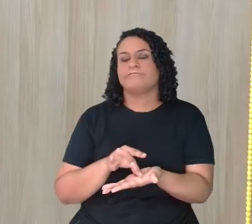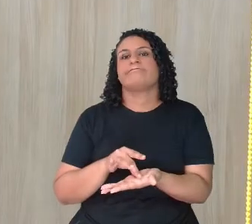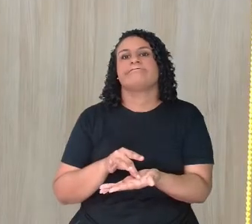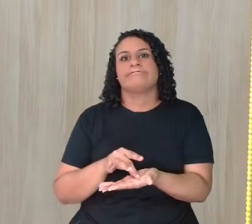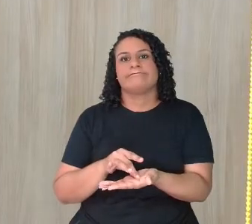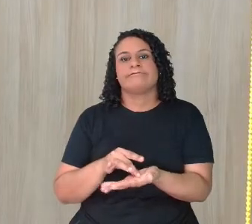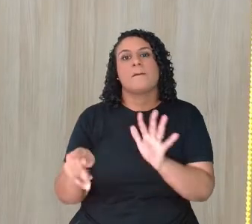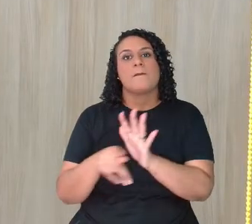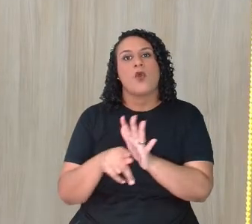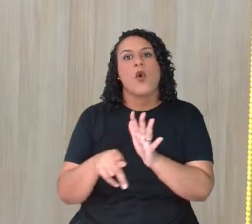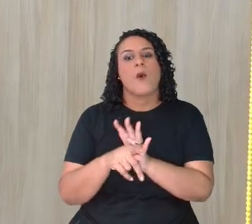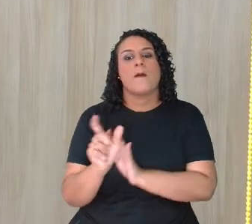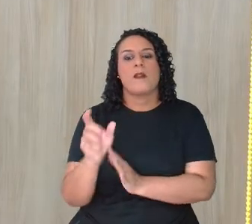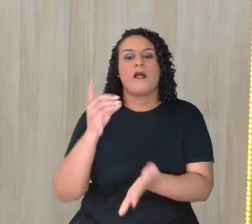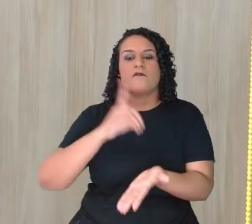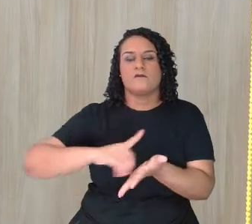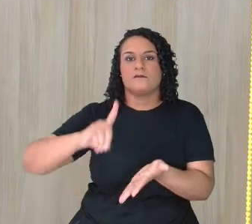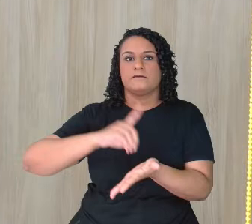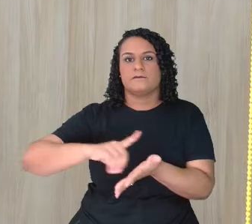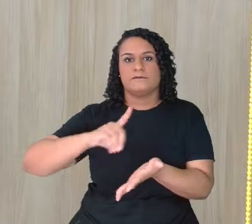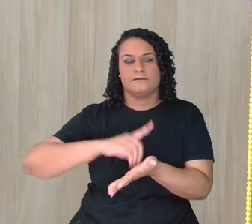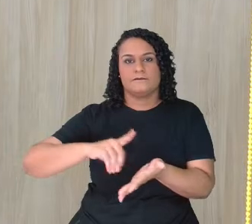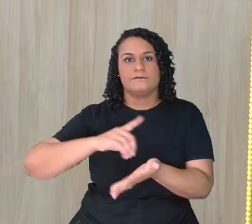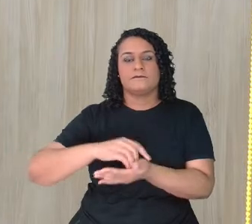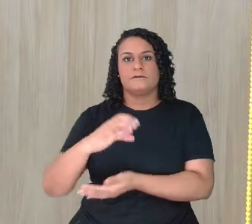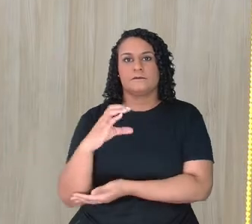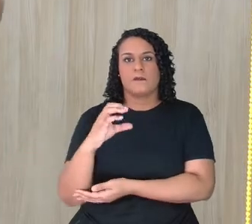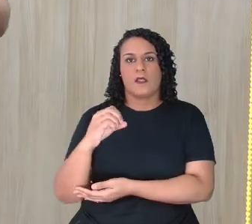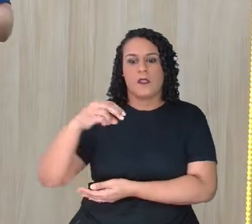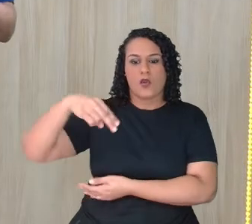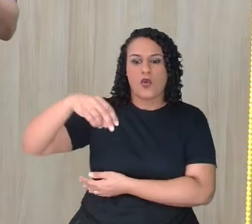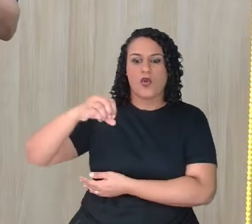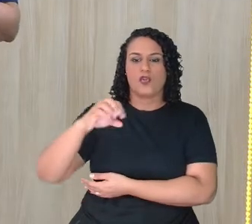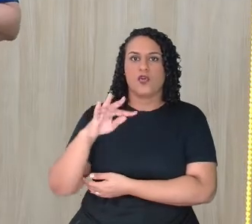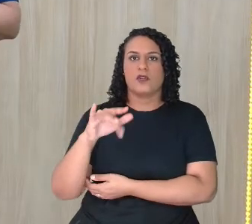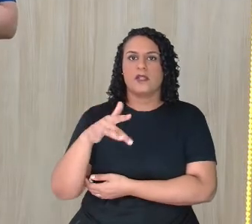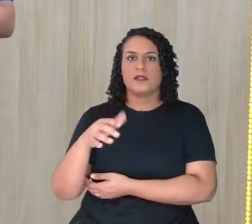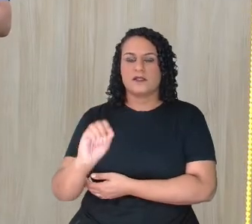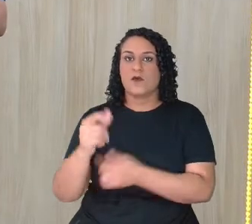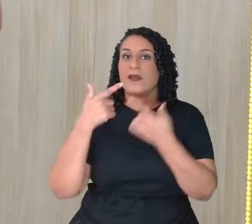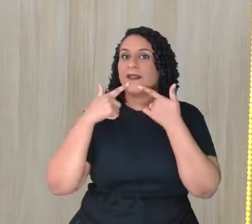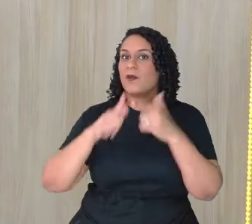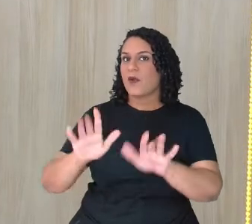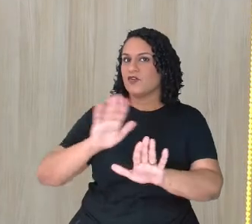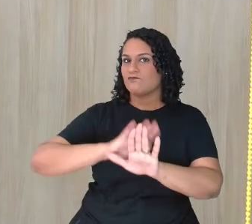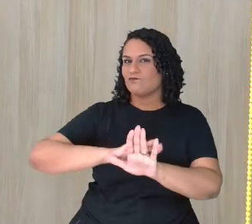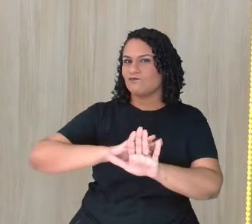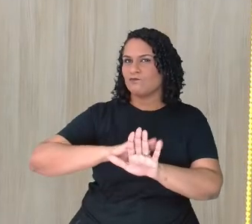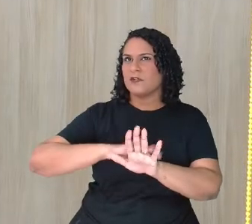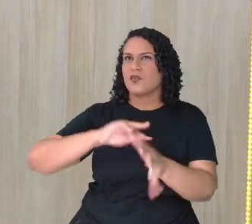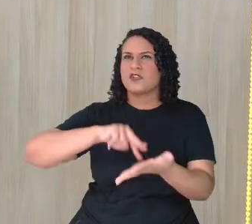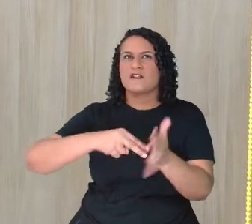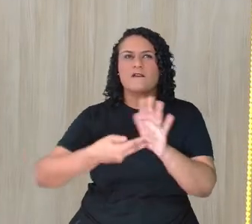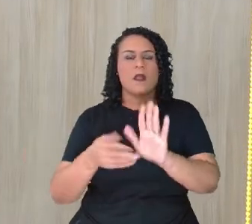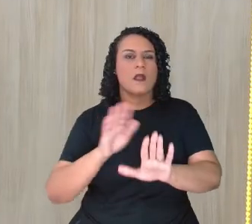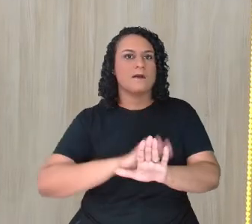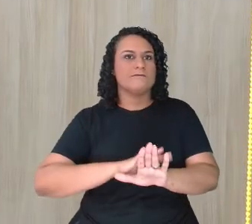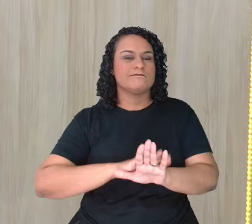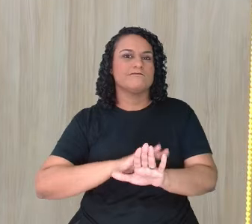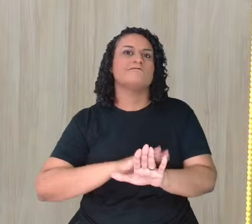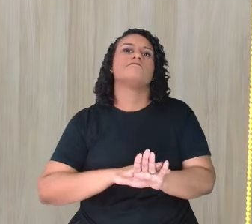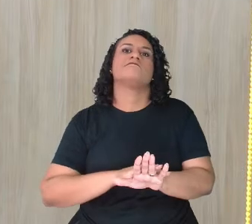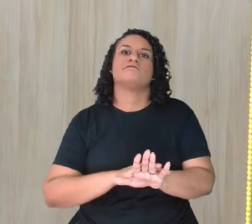nosso dicionário. E conotação é o sentido figurado. É aquela palavra que falamos, não